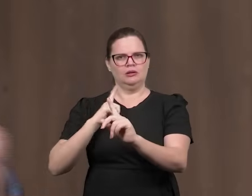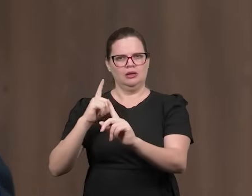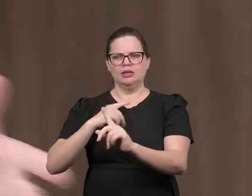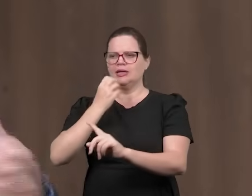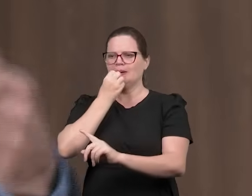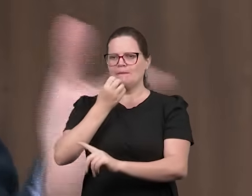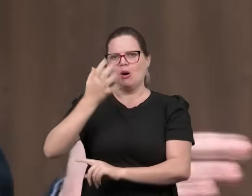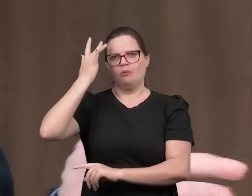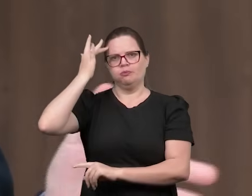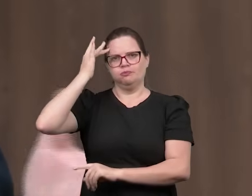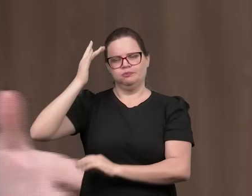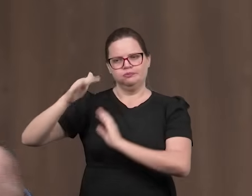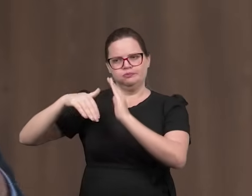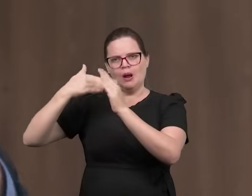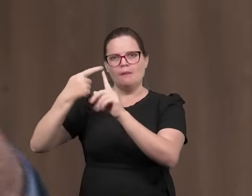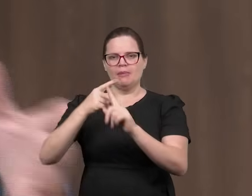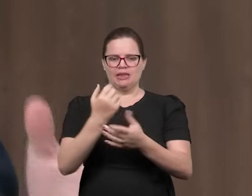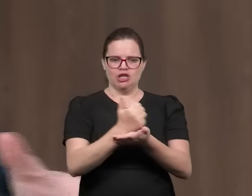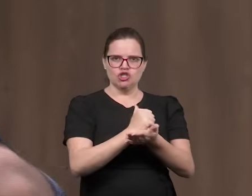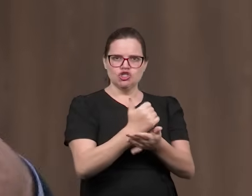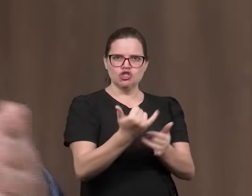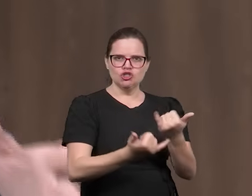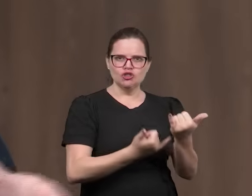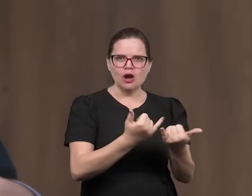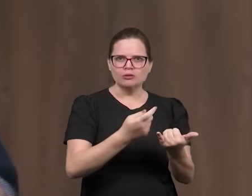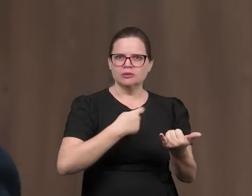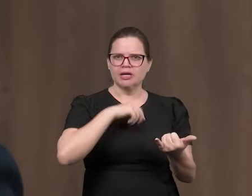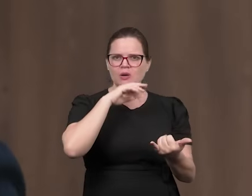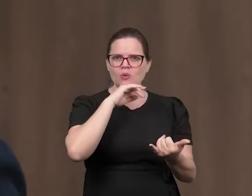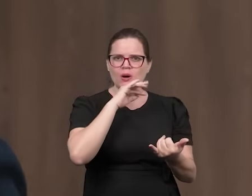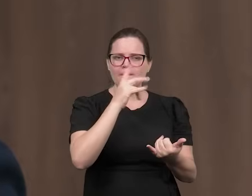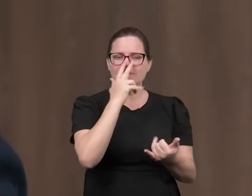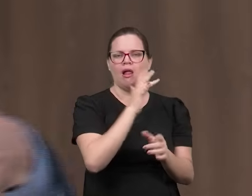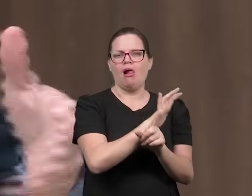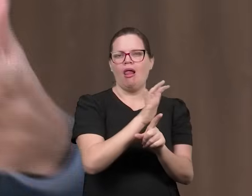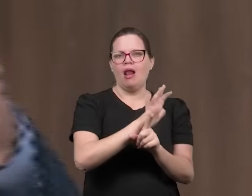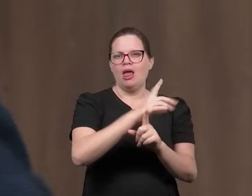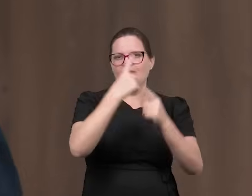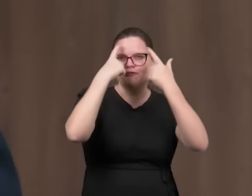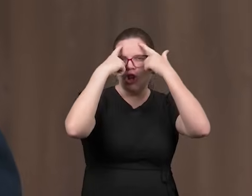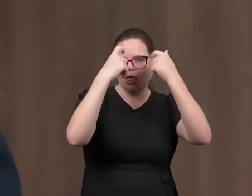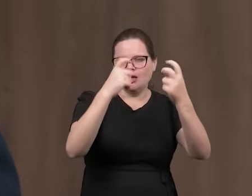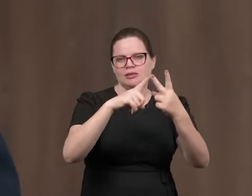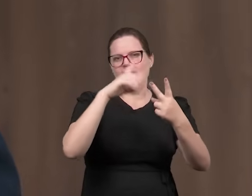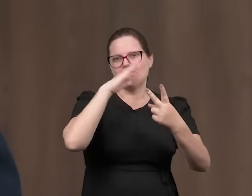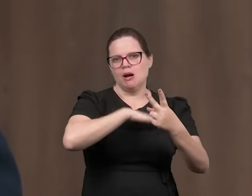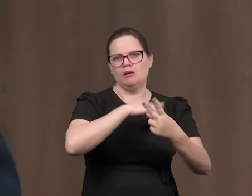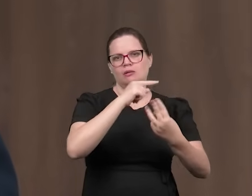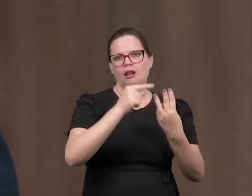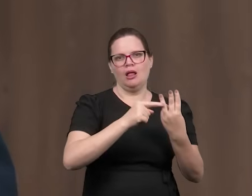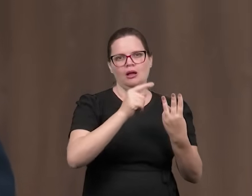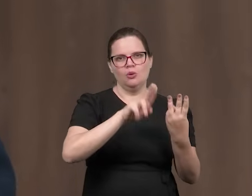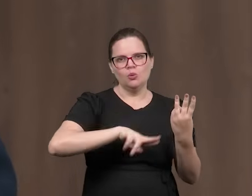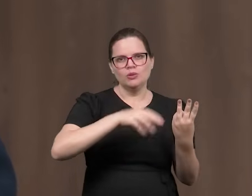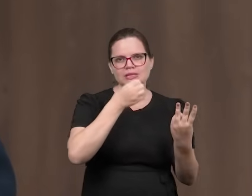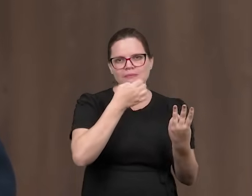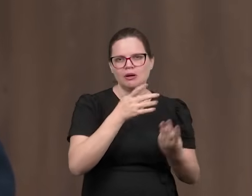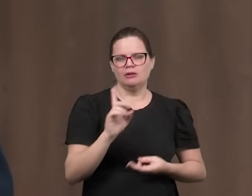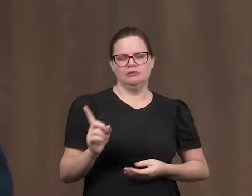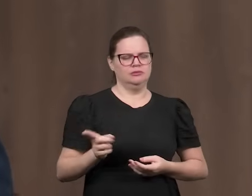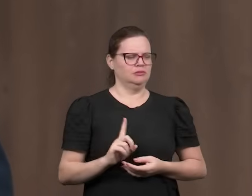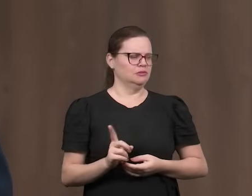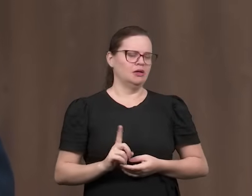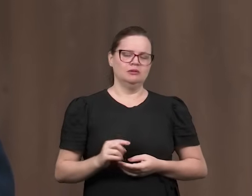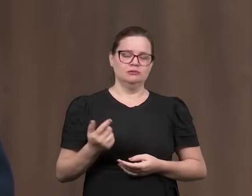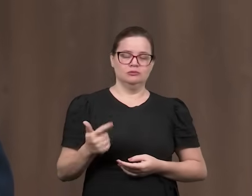também aqueles que ajudam a destruir, a ensinar violência, o mal, né? Então não são usados, né, para o bem, ou para